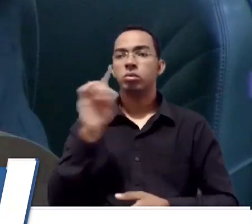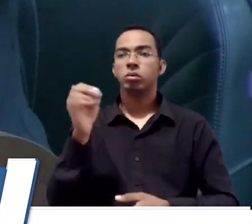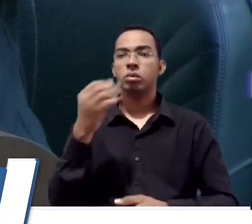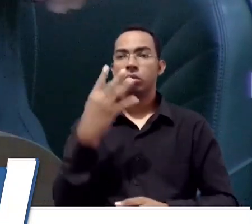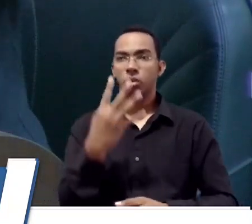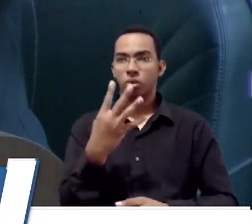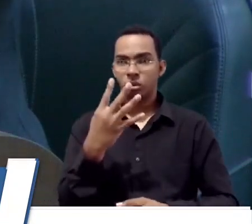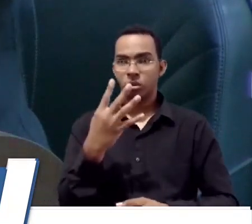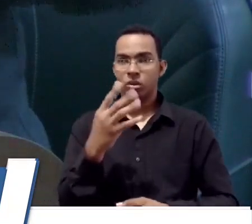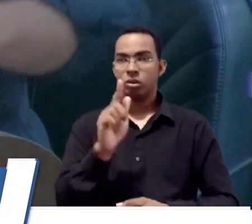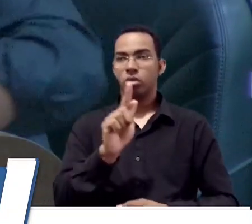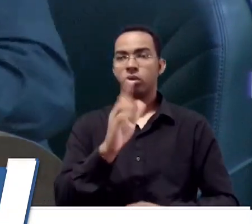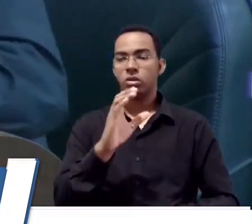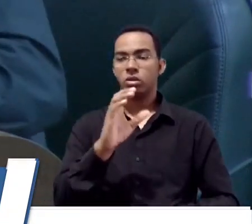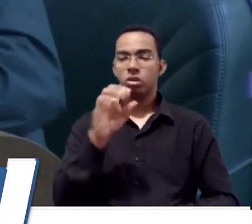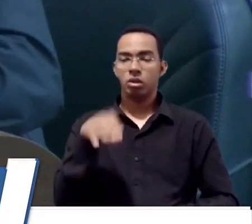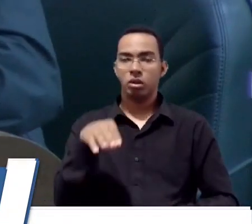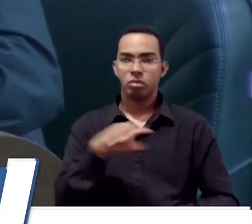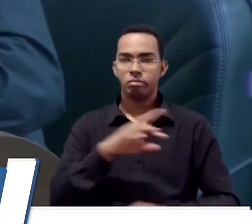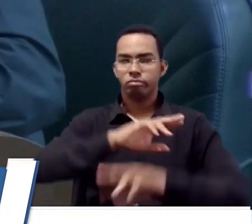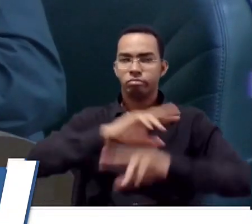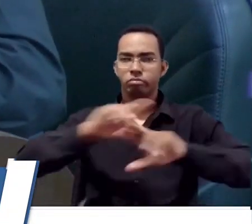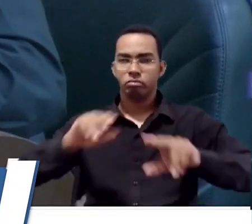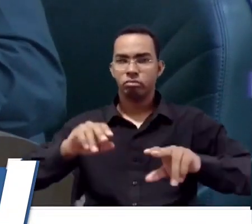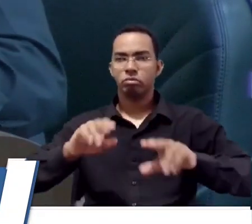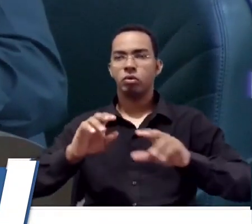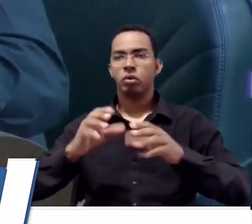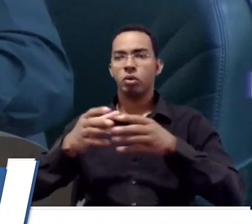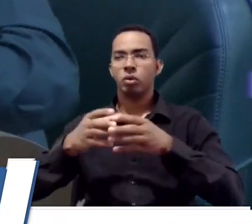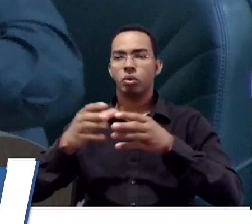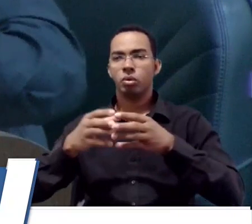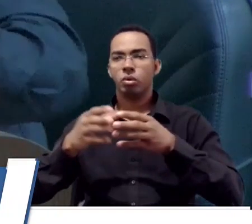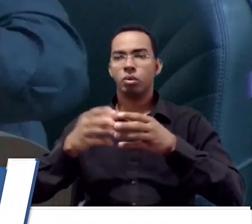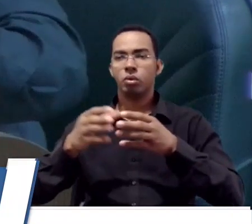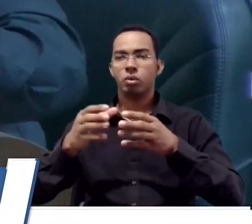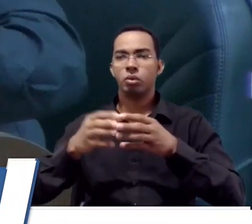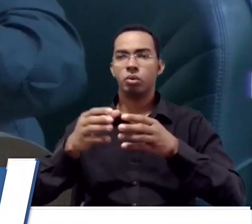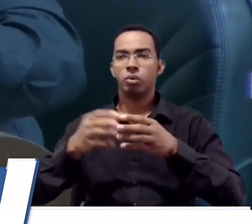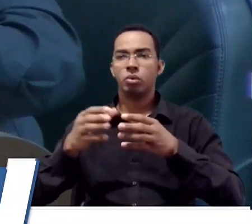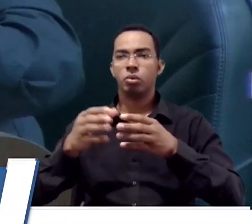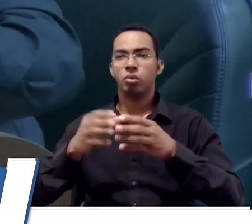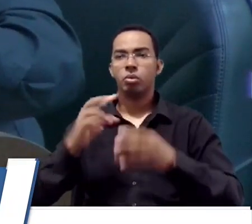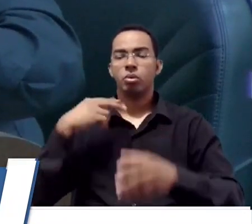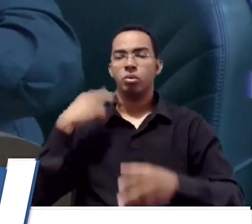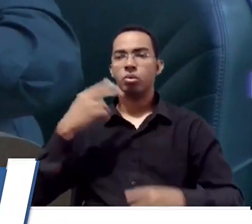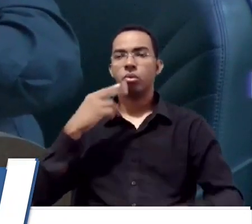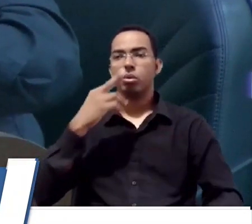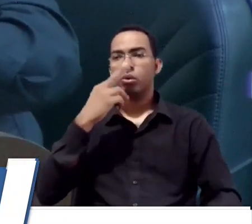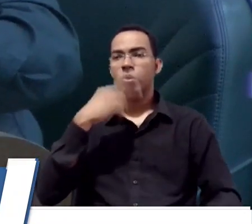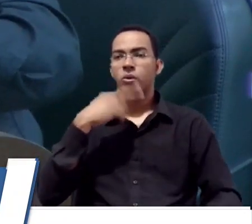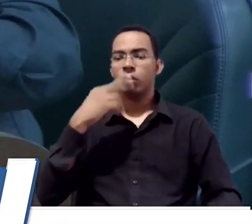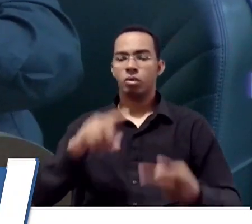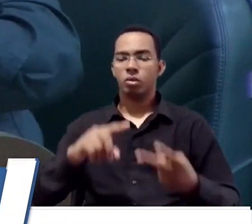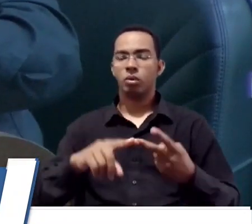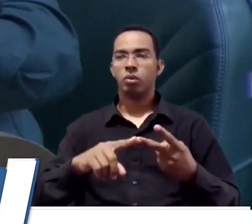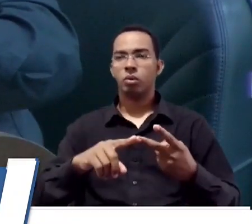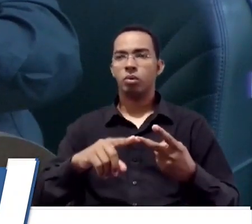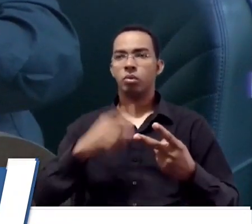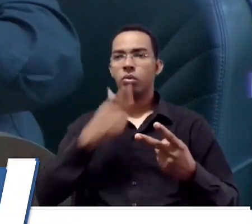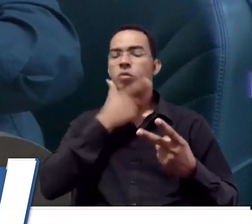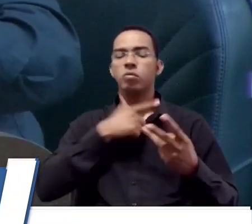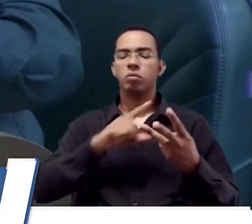no GCN, pelas mídias, a Frente Parlamentar foi definida, vereador Ronaldo Carvalho, Gilson